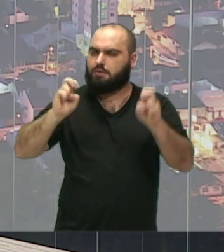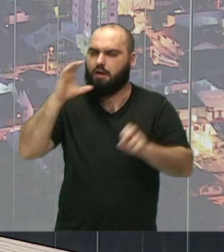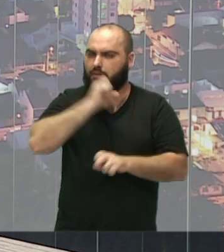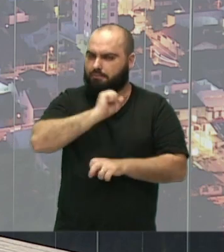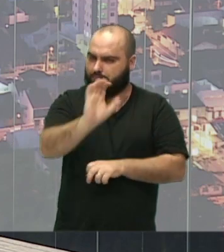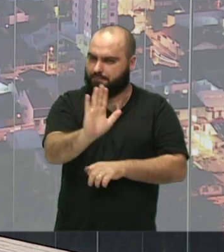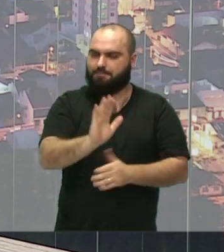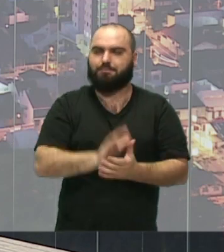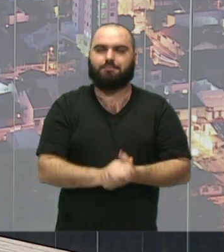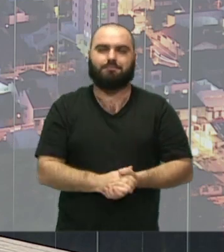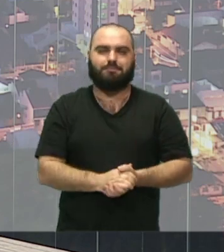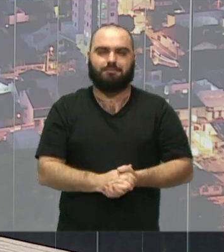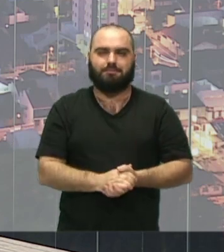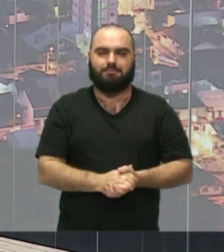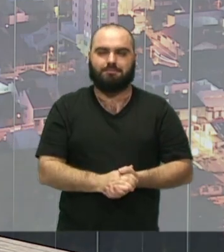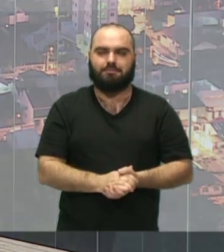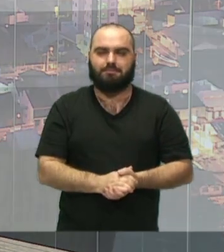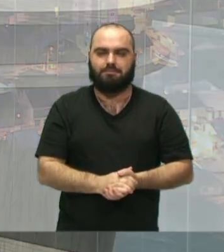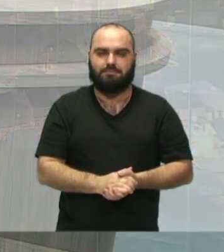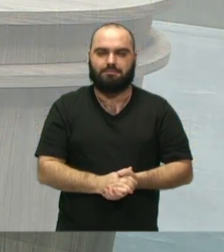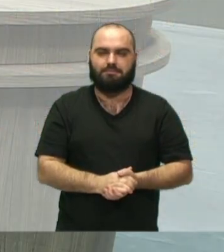minuto, a gente já volta.